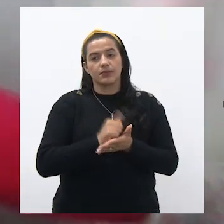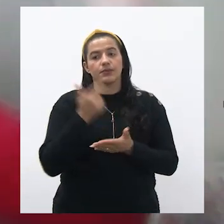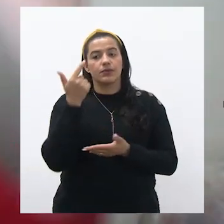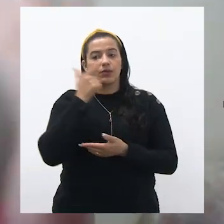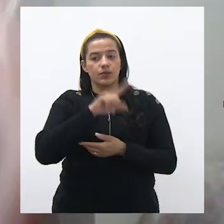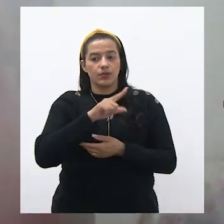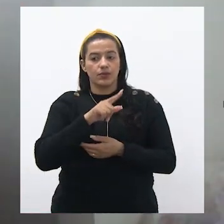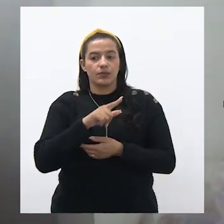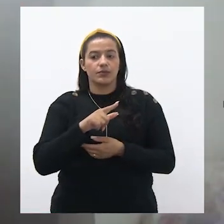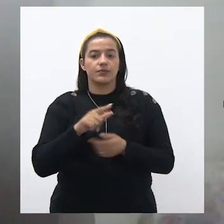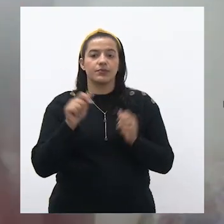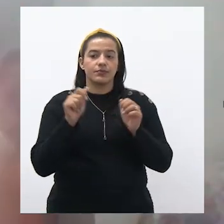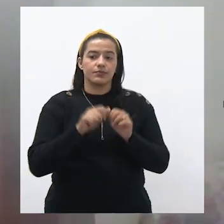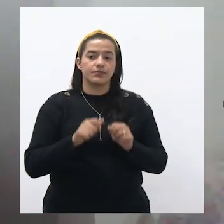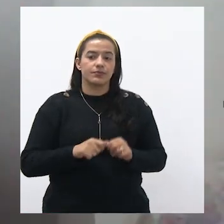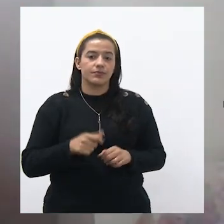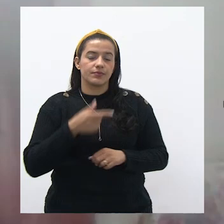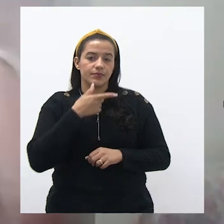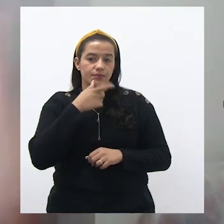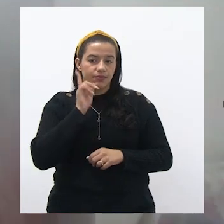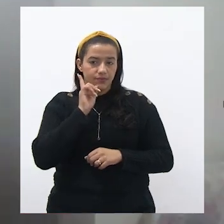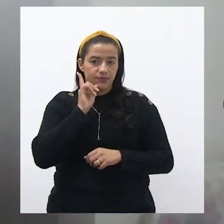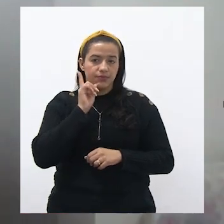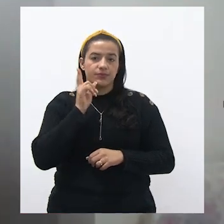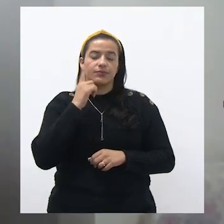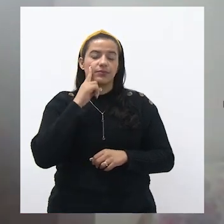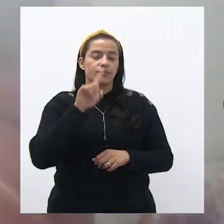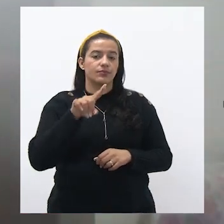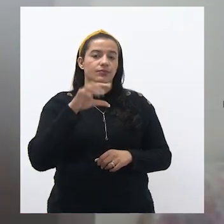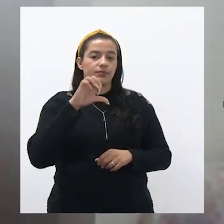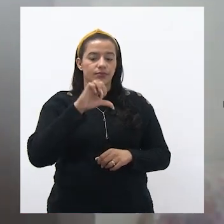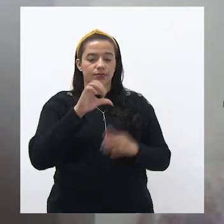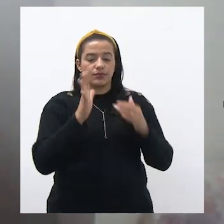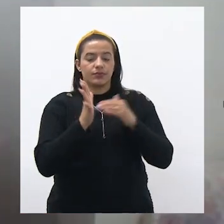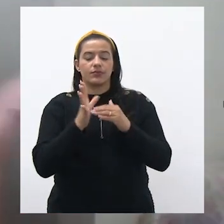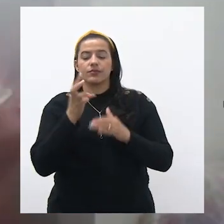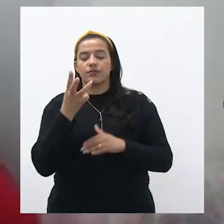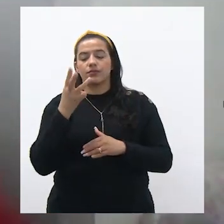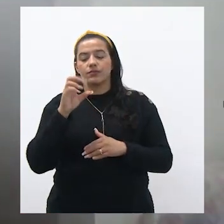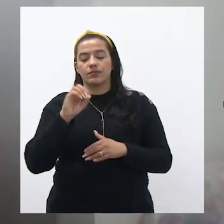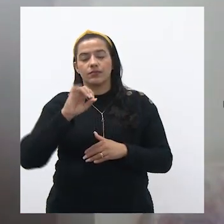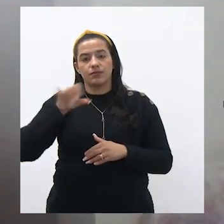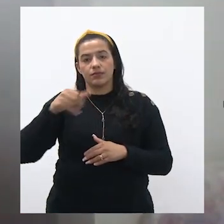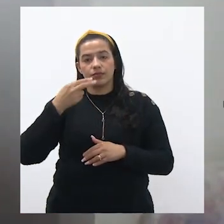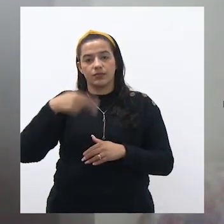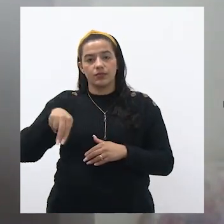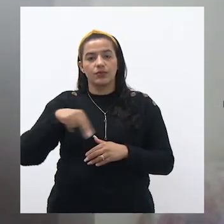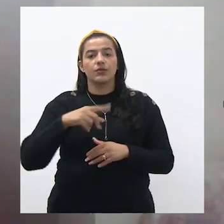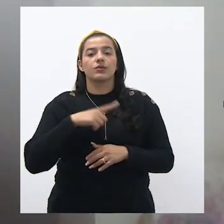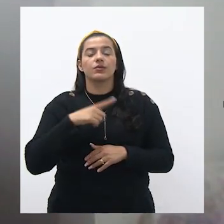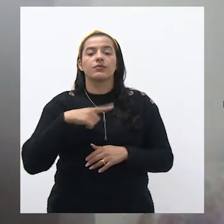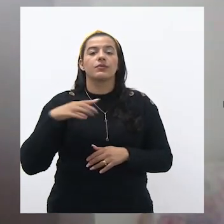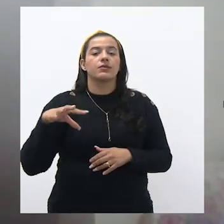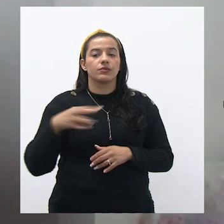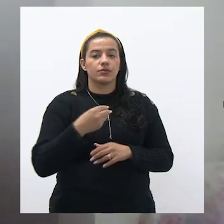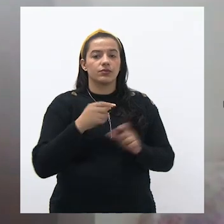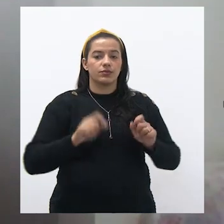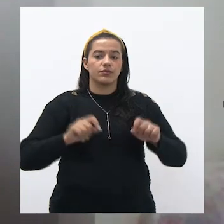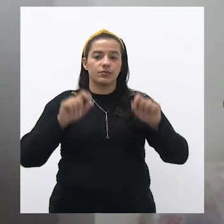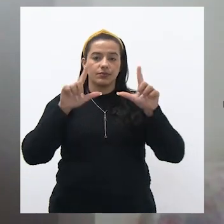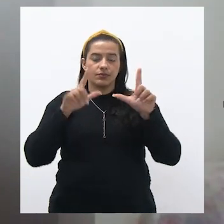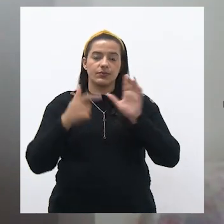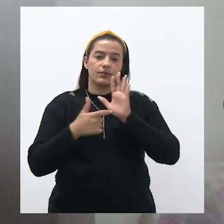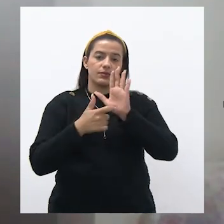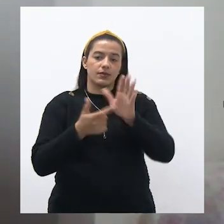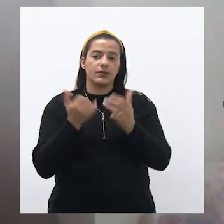começou exatamente ontem, do dia 9 ao dia 30 de junho, e aí a gente vai mostrar daqui a pouco uma tela que traz de novo